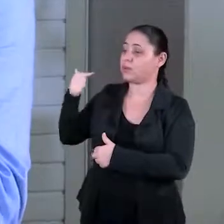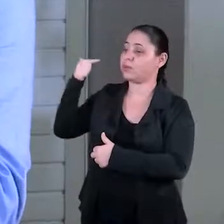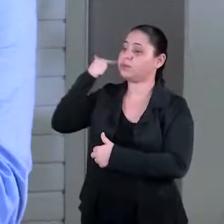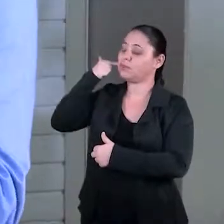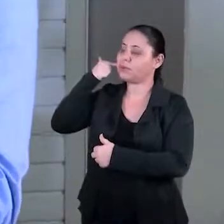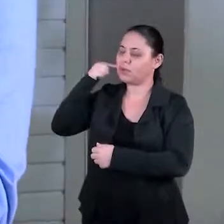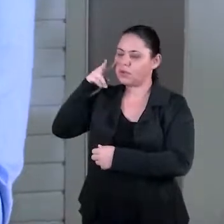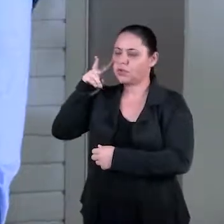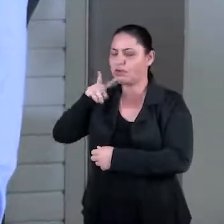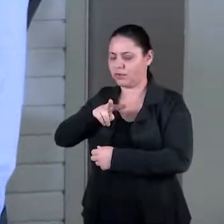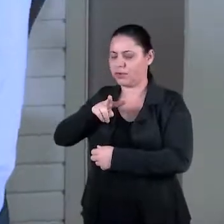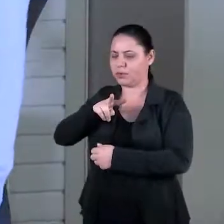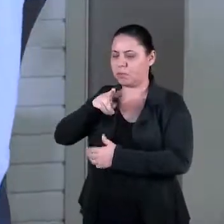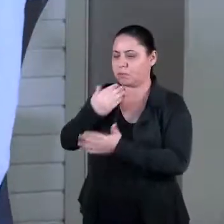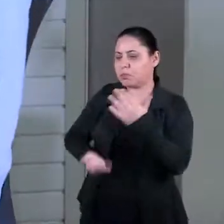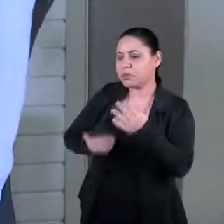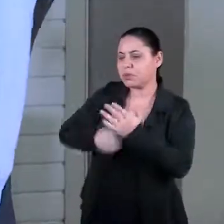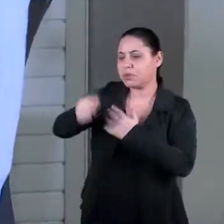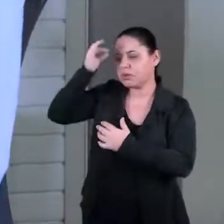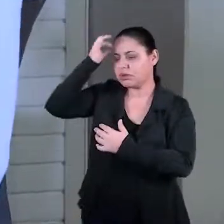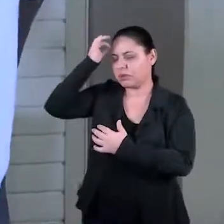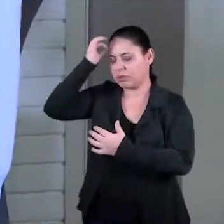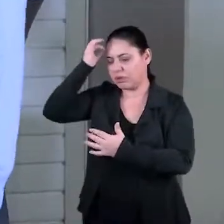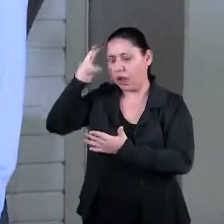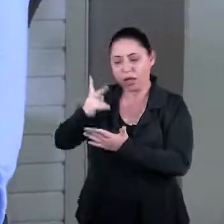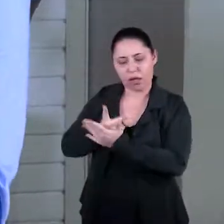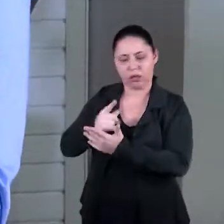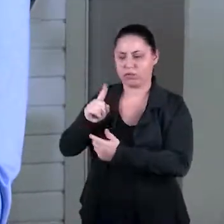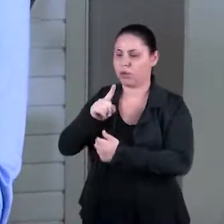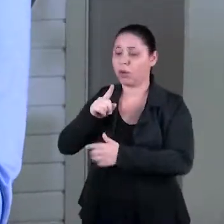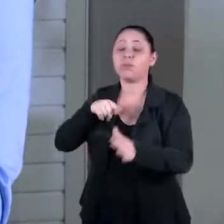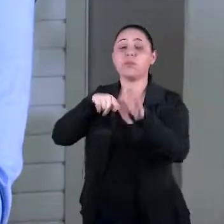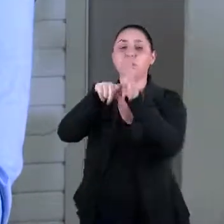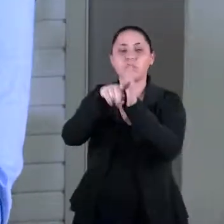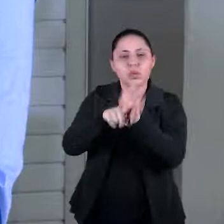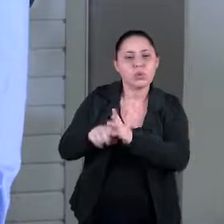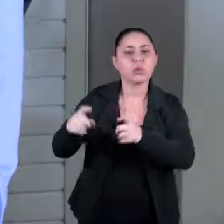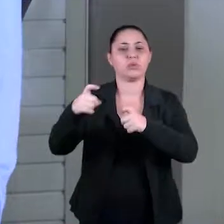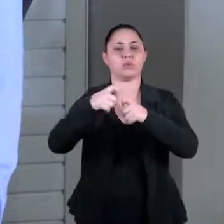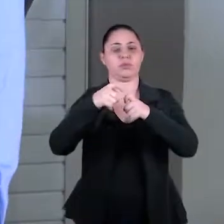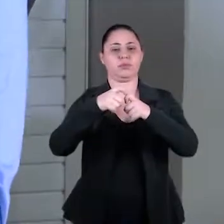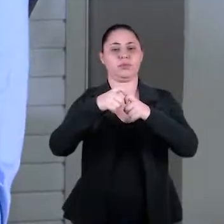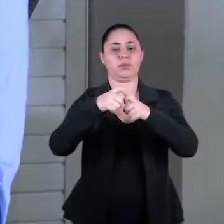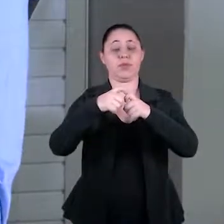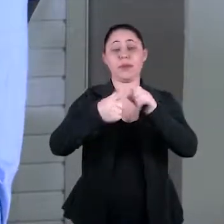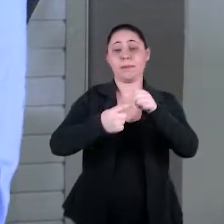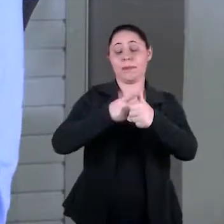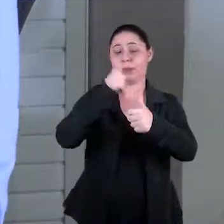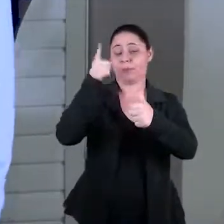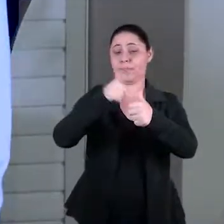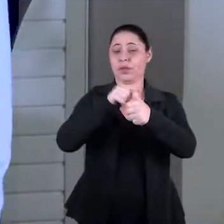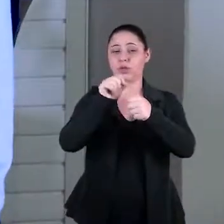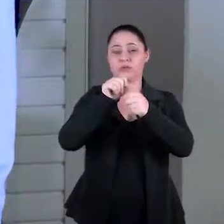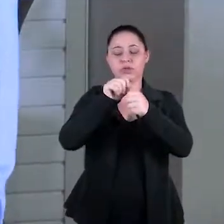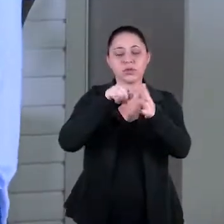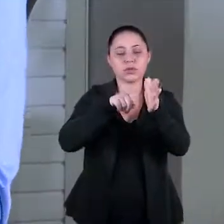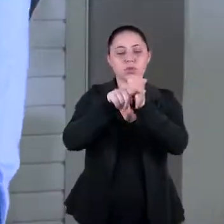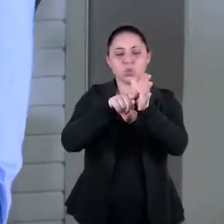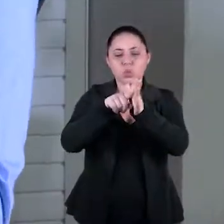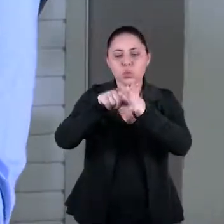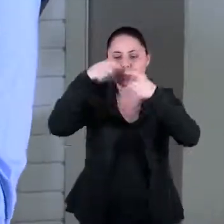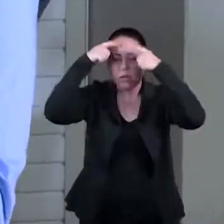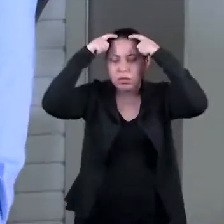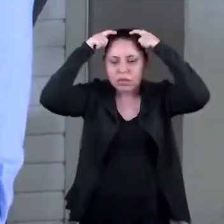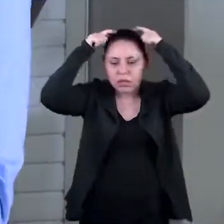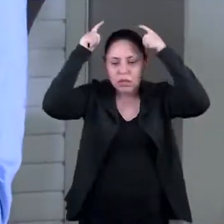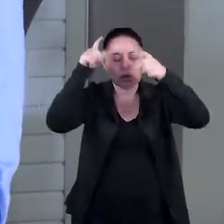Paula, você notou uma queda de cabelo fora do padrão? Procure um médico. Nesse momento, vai ser feito um exame no seu couro cabeludo, vai